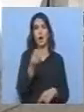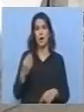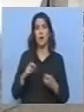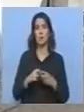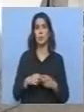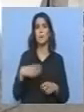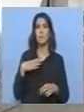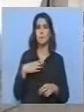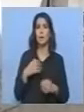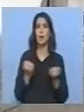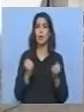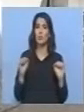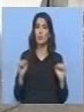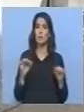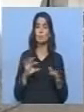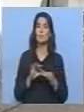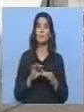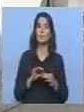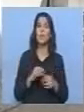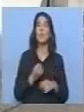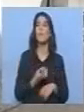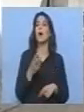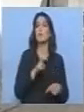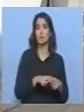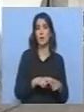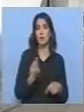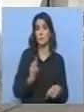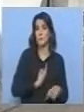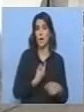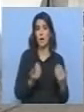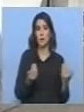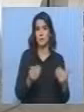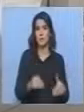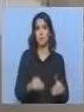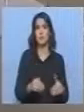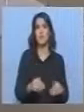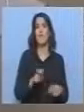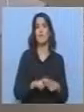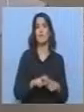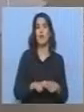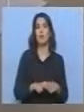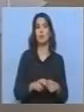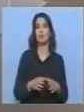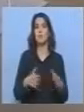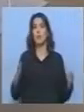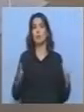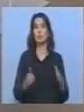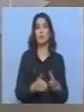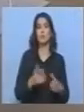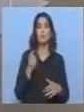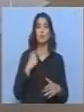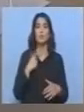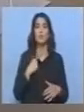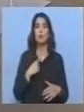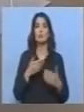da autonomia relativamente àquilo que é a definição de vagas. Nós temos limitações relativamente ao número de vagas que podemos aumentar ou diminuir nos cursos